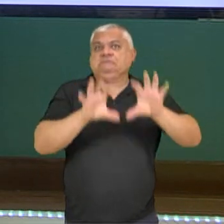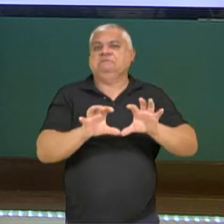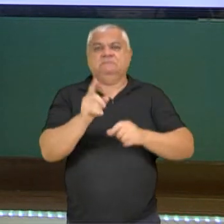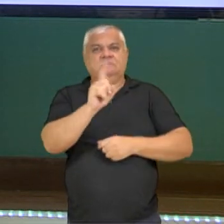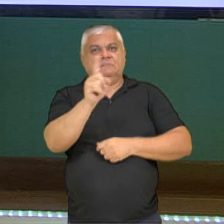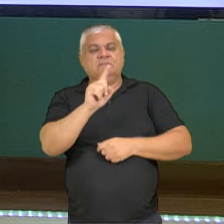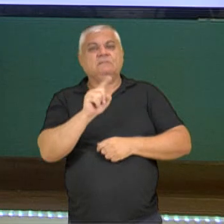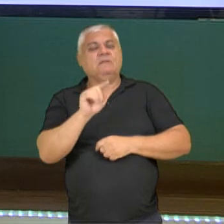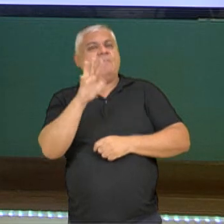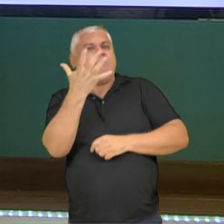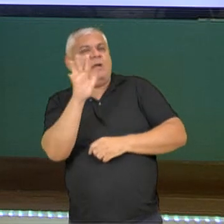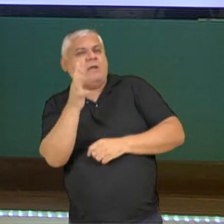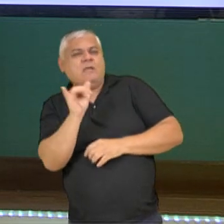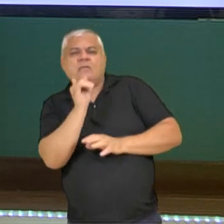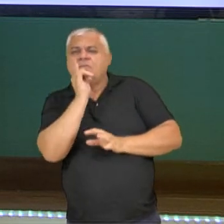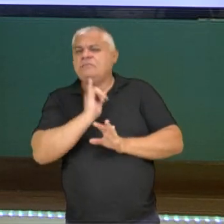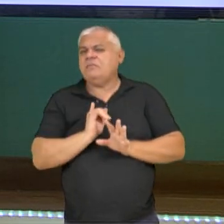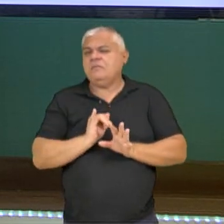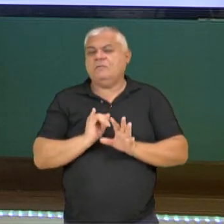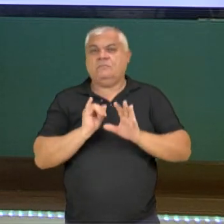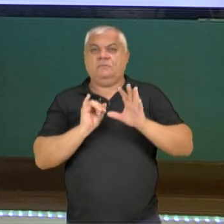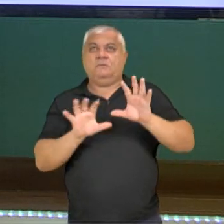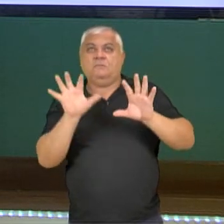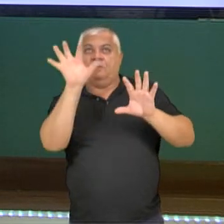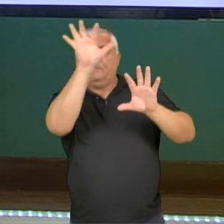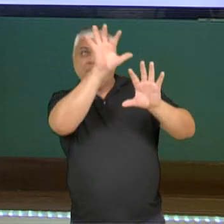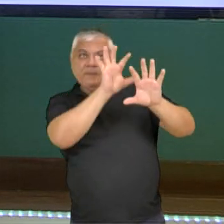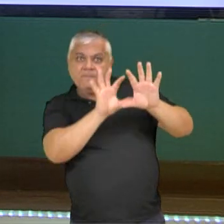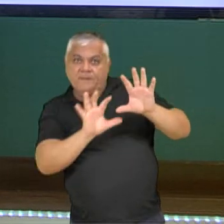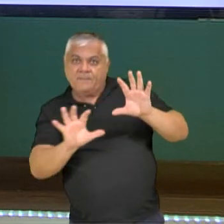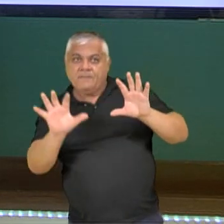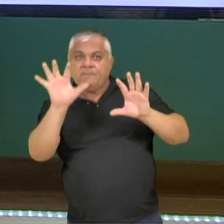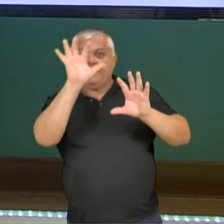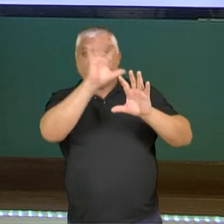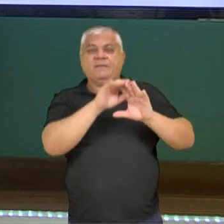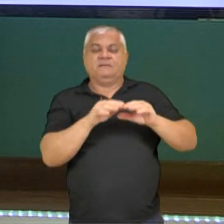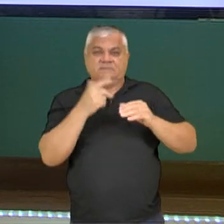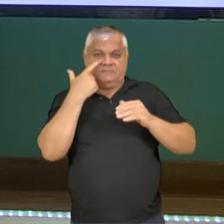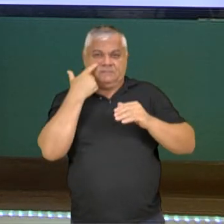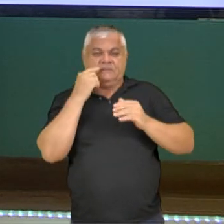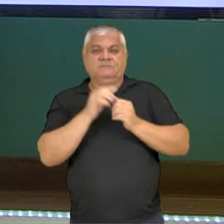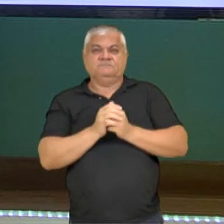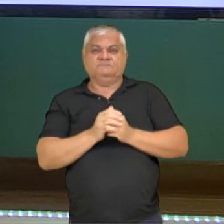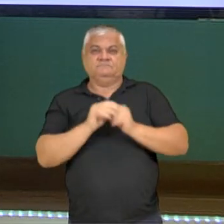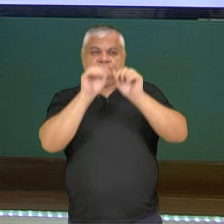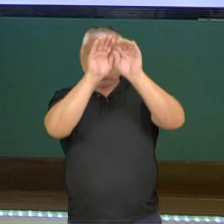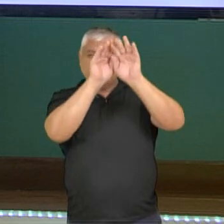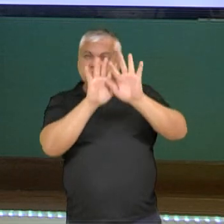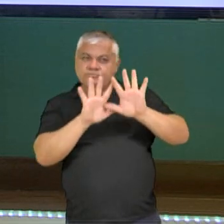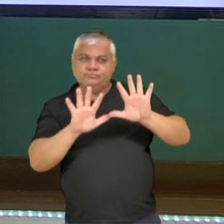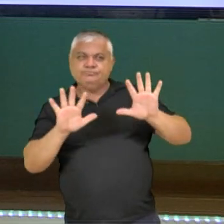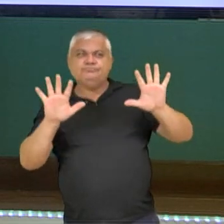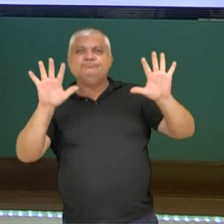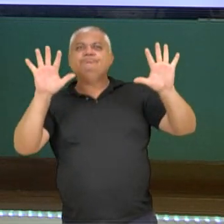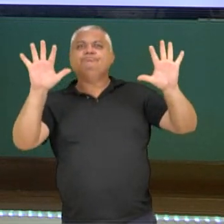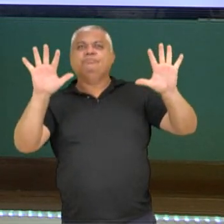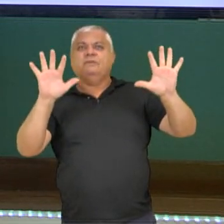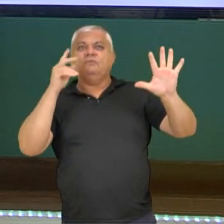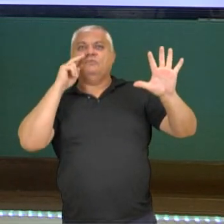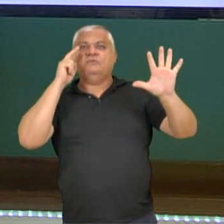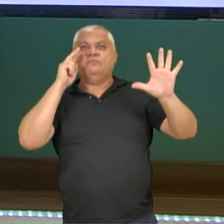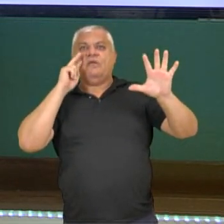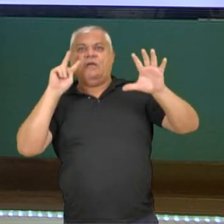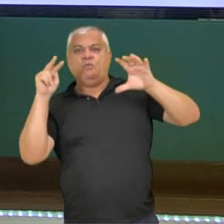aqui, porque aqui está no plano bidimensional, está no plano da tela, não está no plano